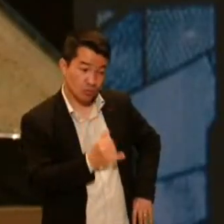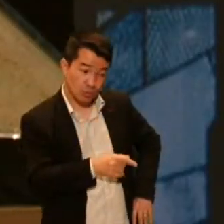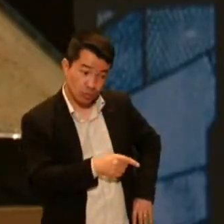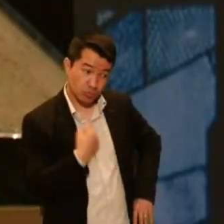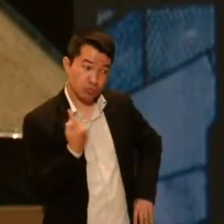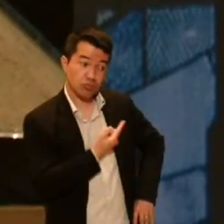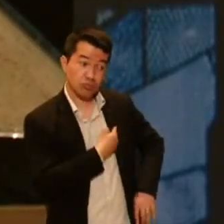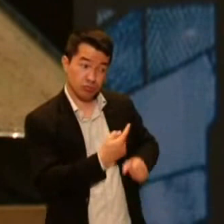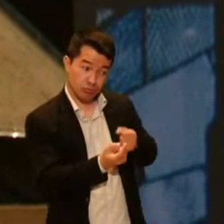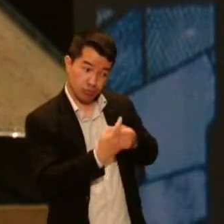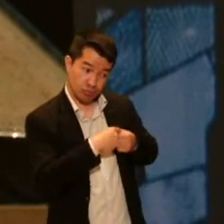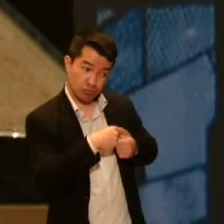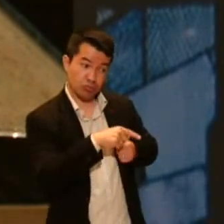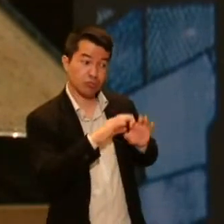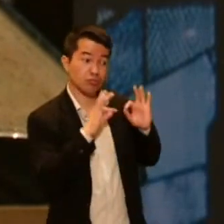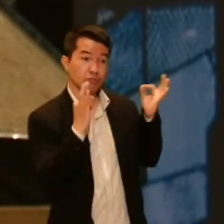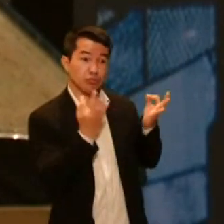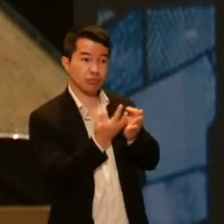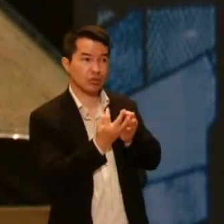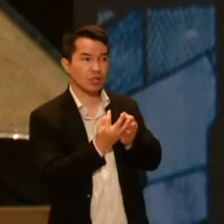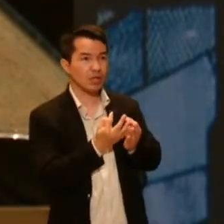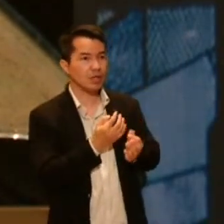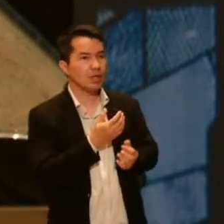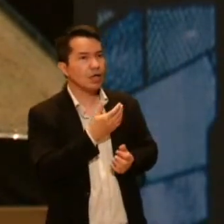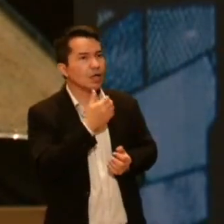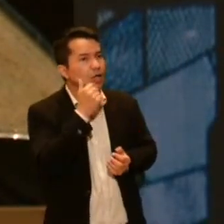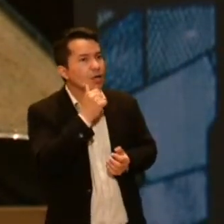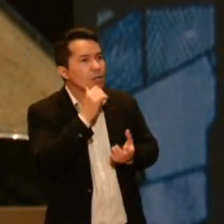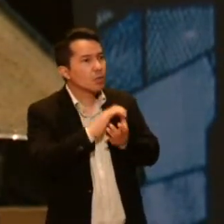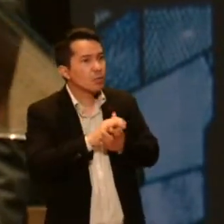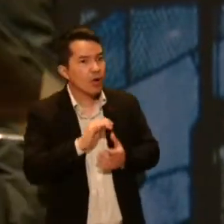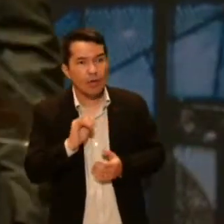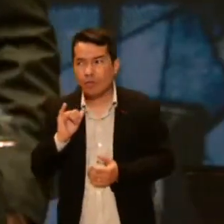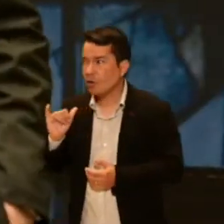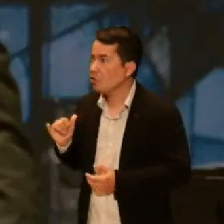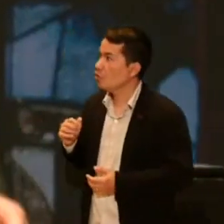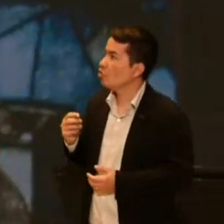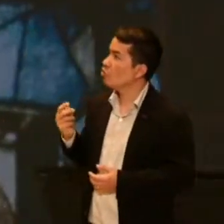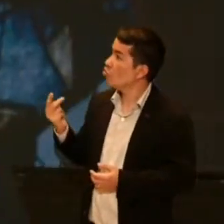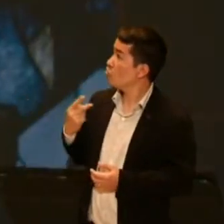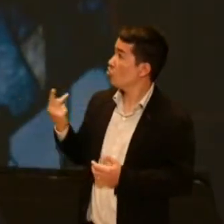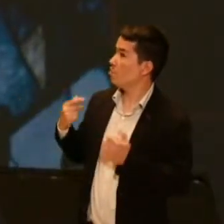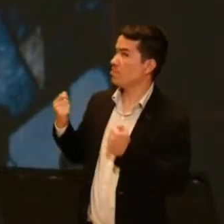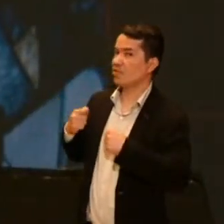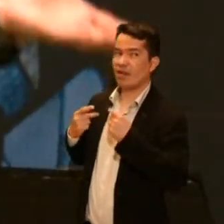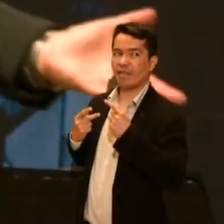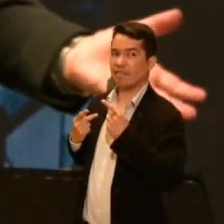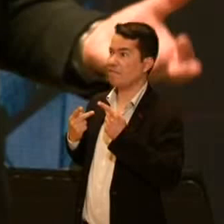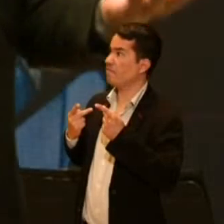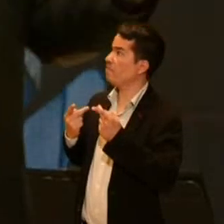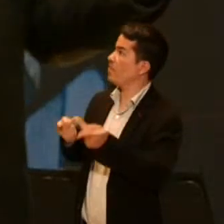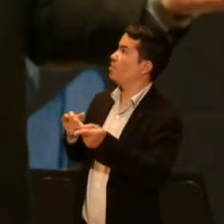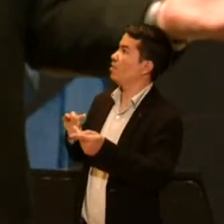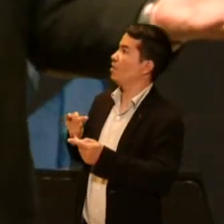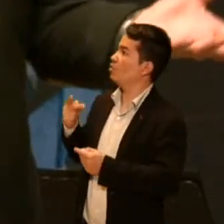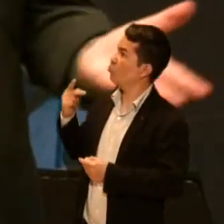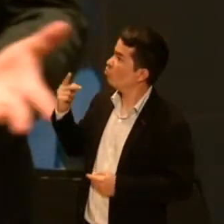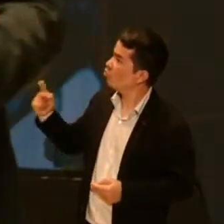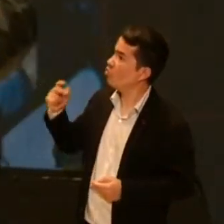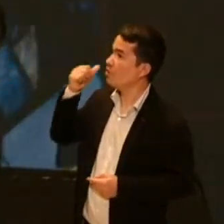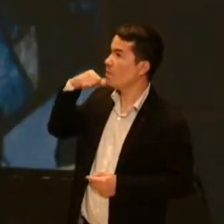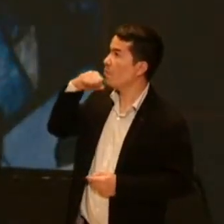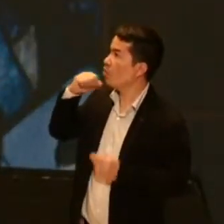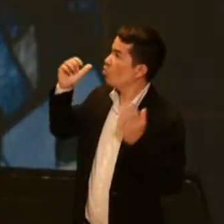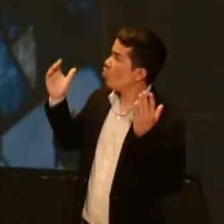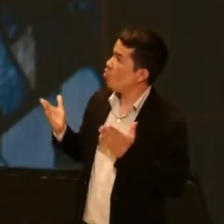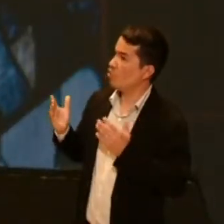nós precisamos ir visitar sua mãe hoje. Aí ele olhou para ela e disse, mas como é que nós vamos lá? De que jeito nós vamos lá?